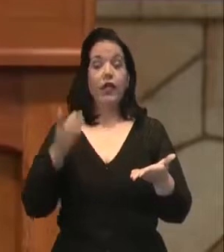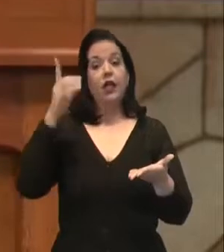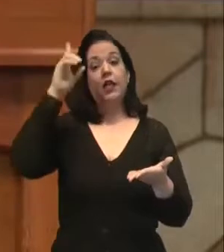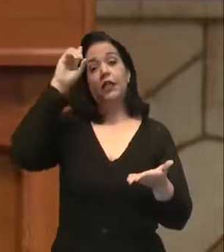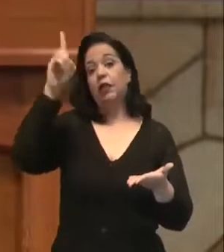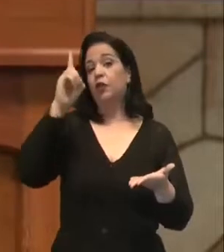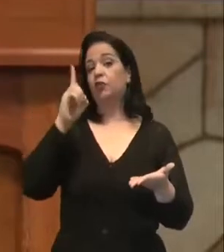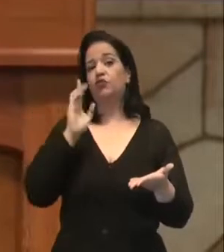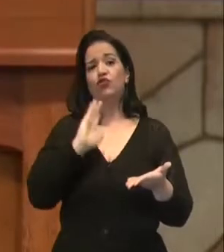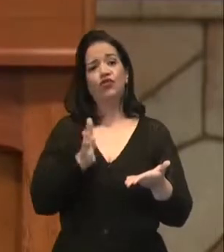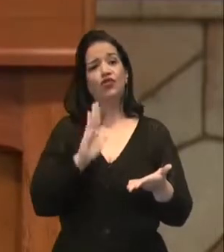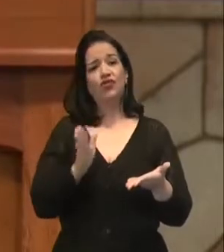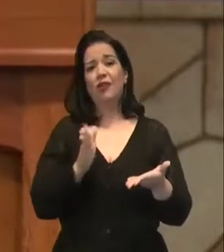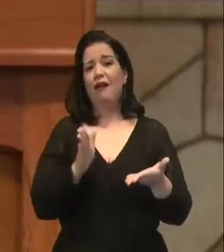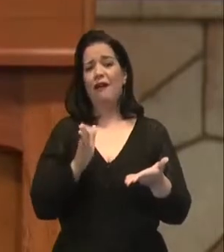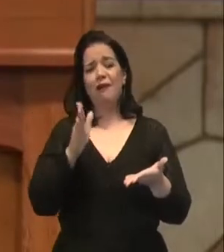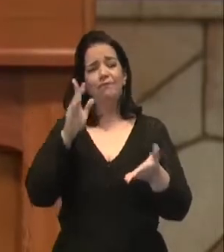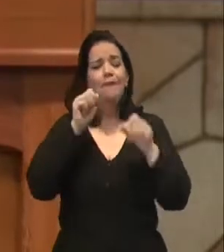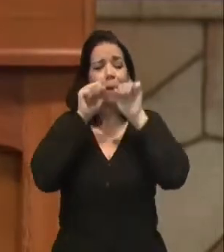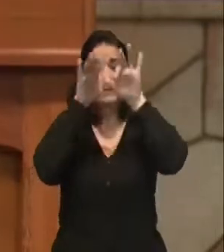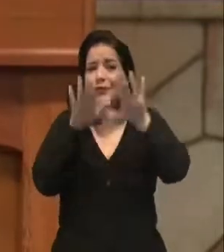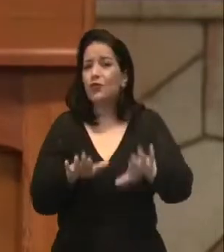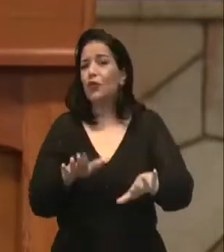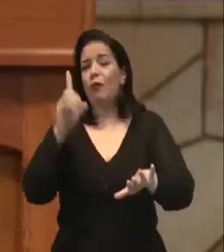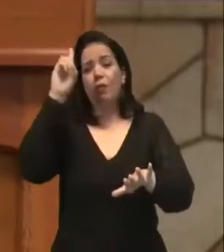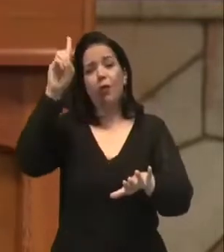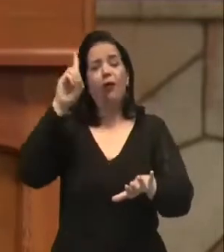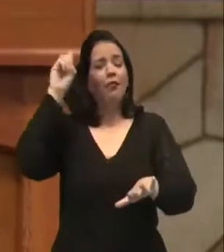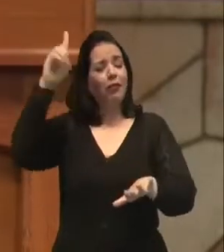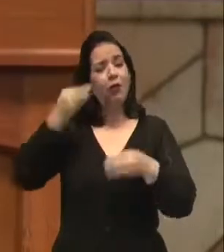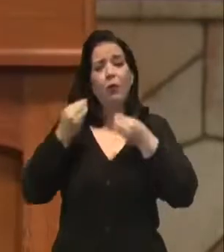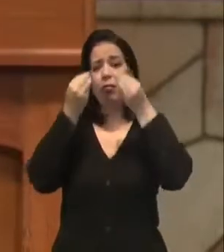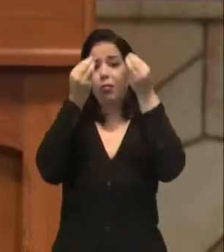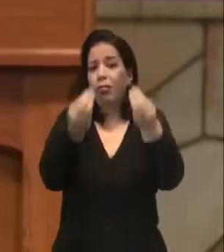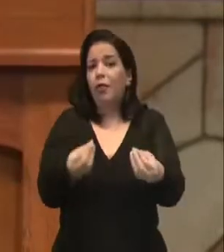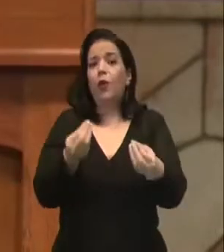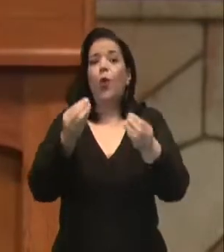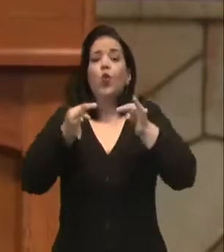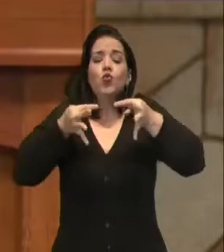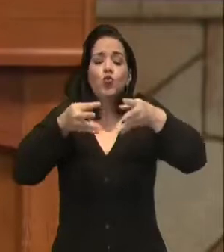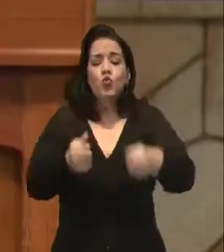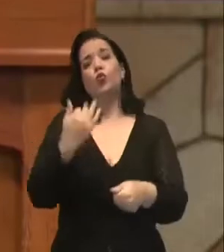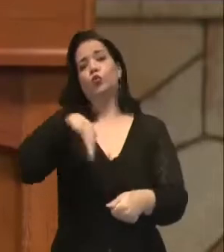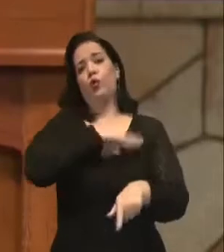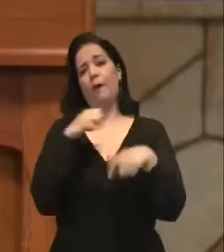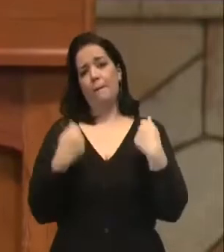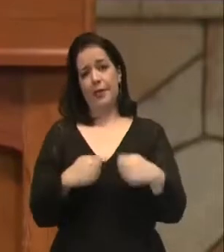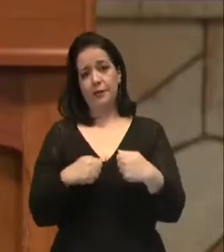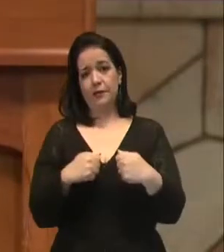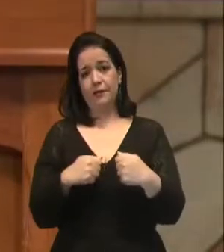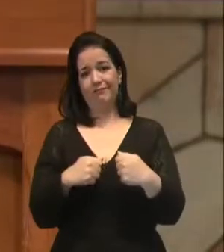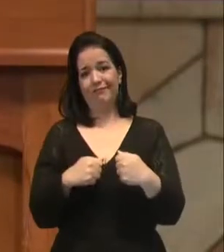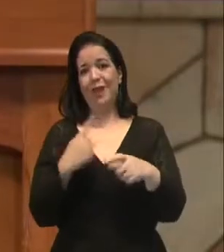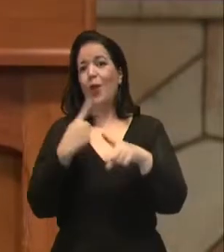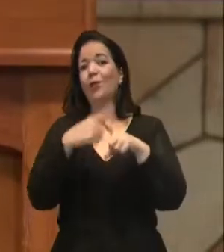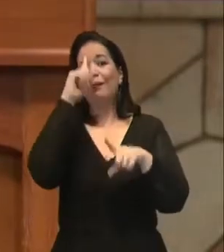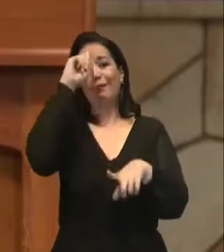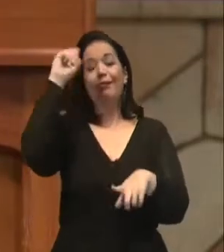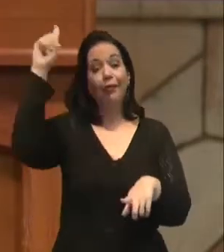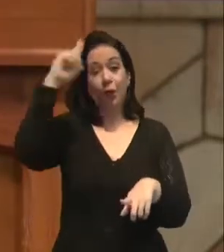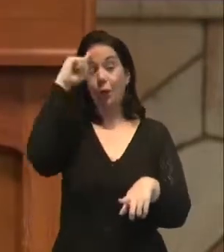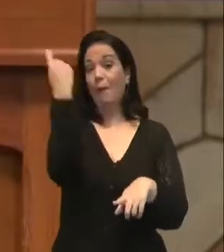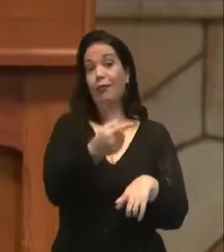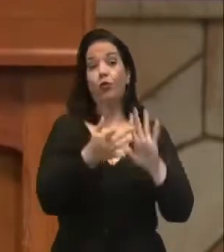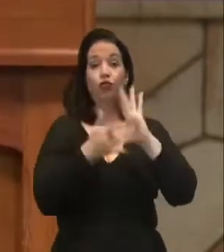Jesus tudo. Ele nos deu com Jesus tudo. É isso que Paulo escreve, por exemplo, quando